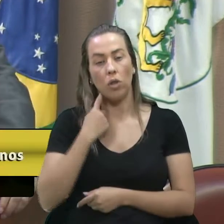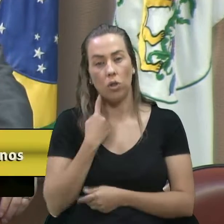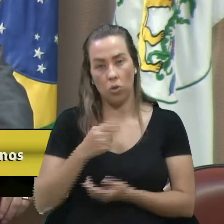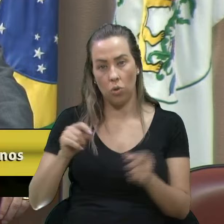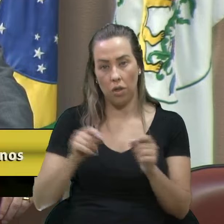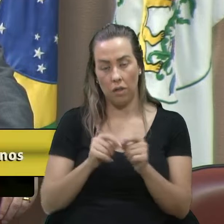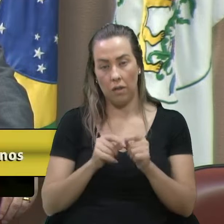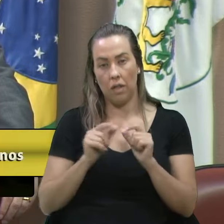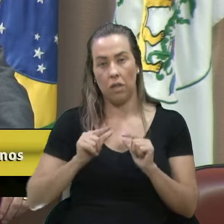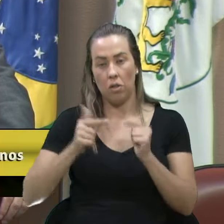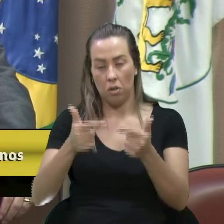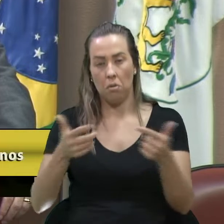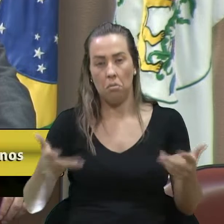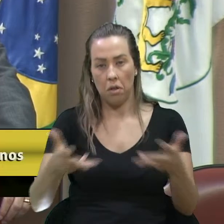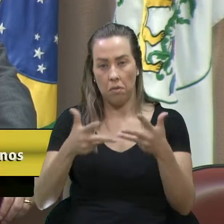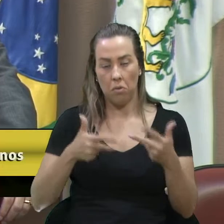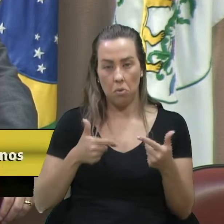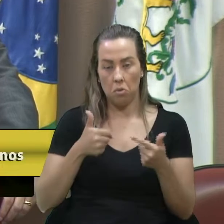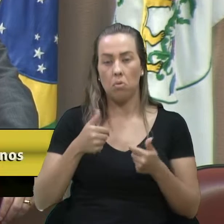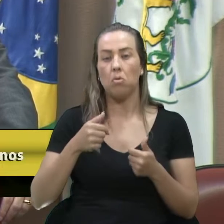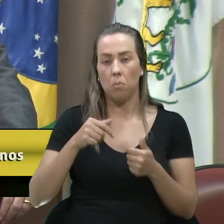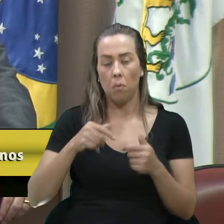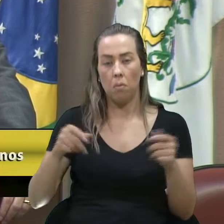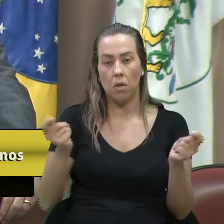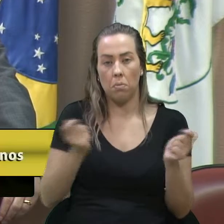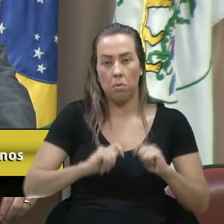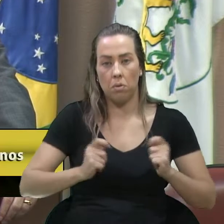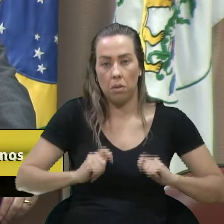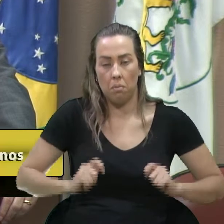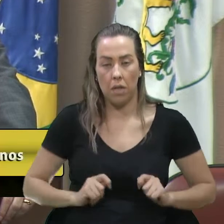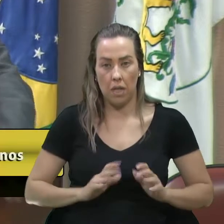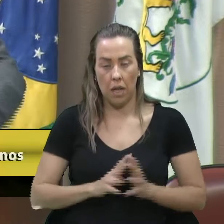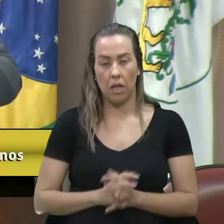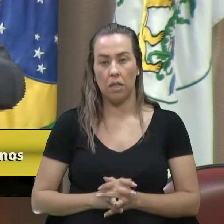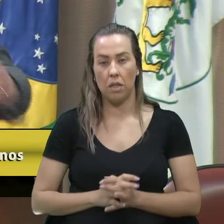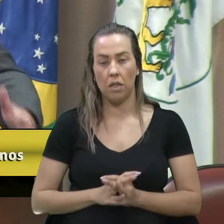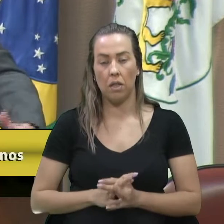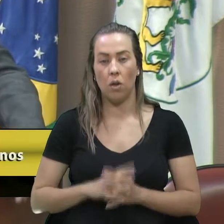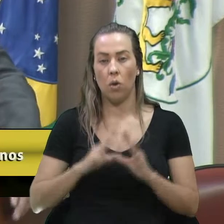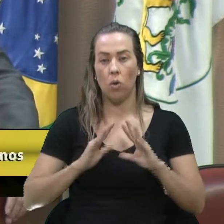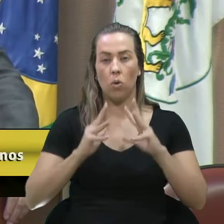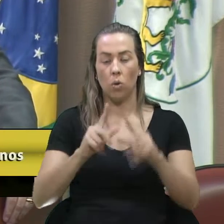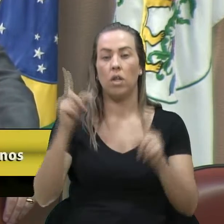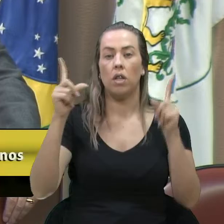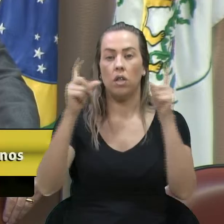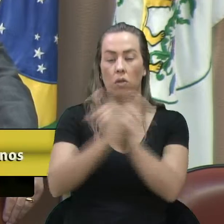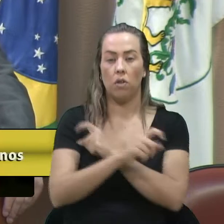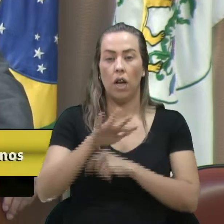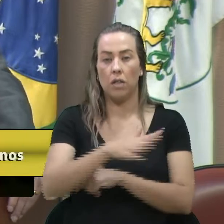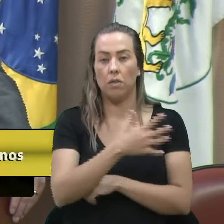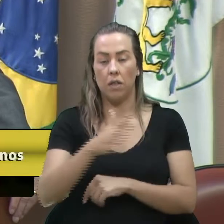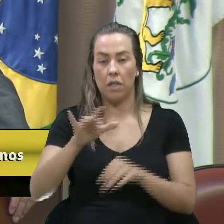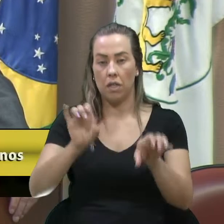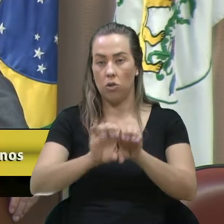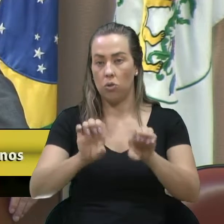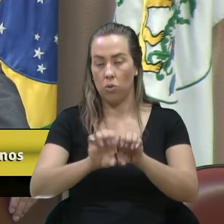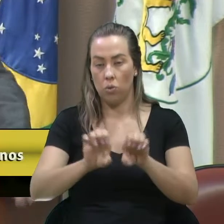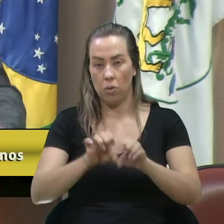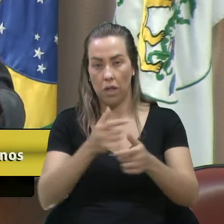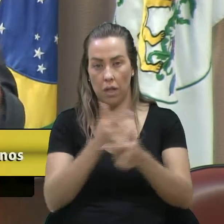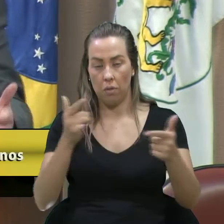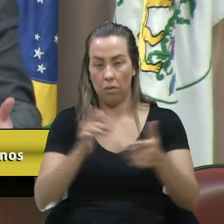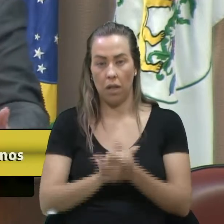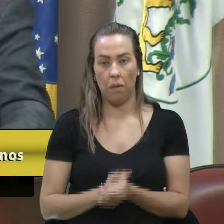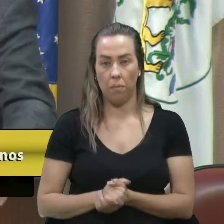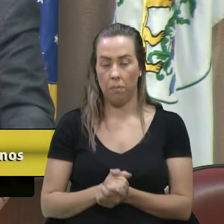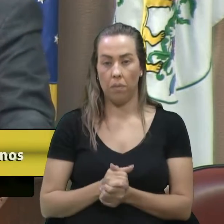fazem um trabalho de excelência na maneira das suas possibilidades, com toda a dificuldade, muitas das vezes, de infraestrutura, de